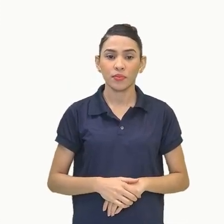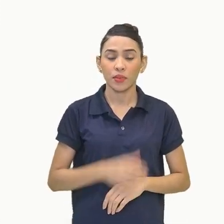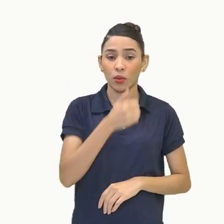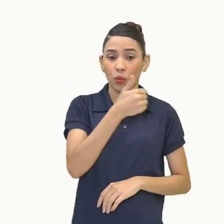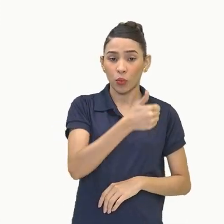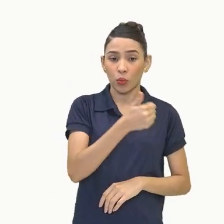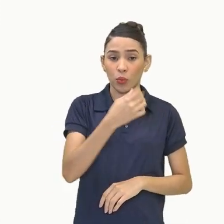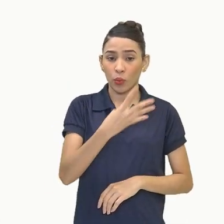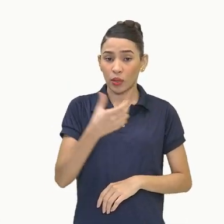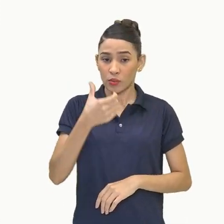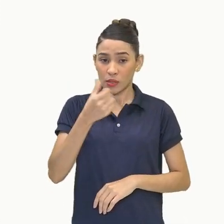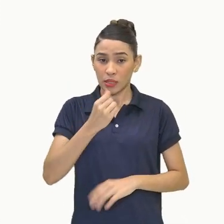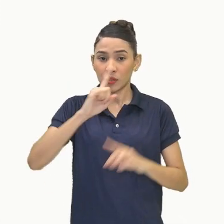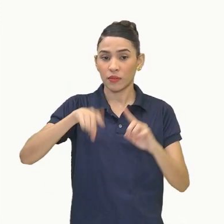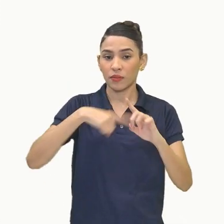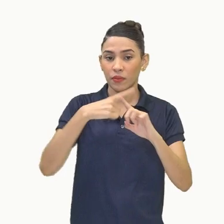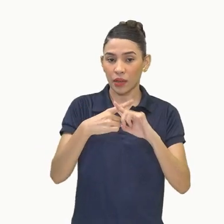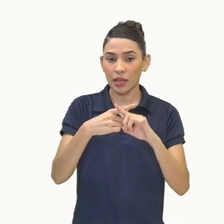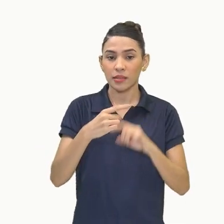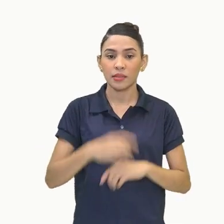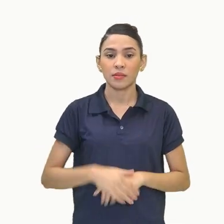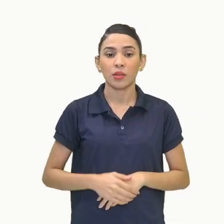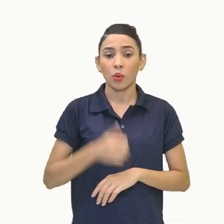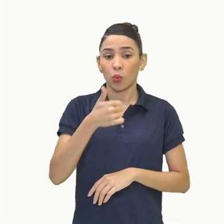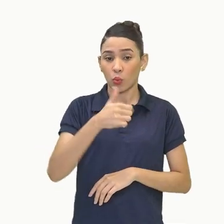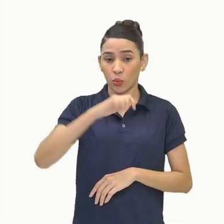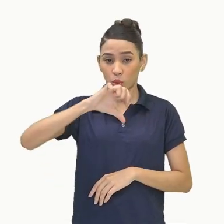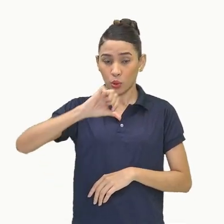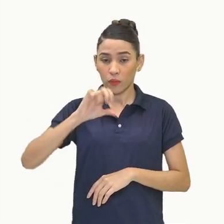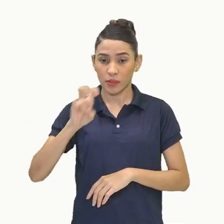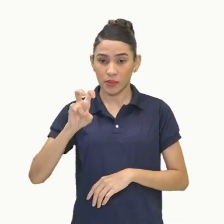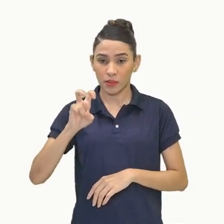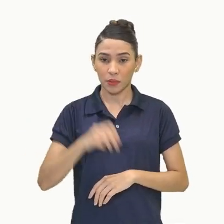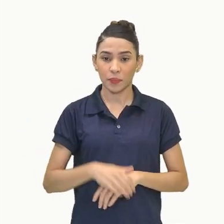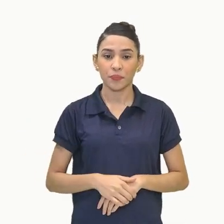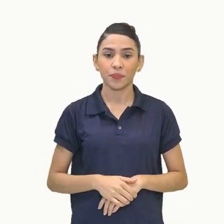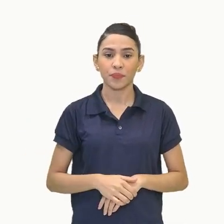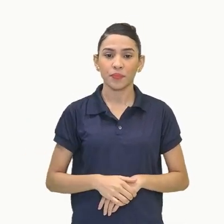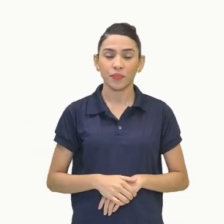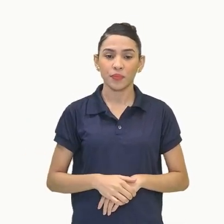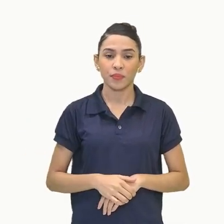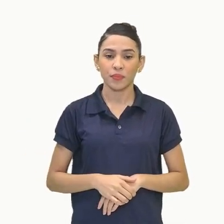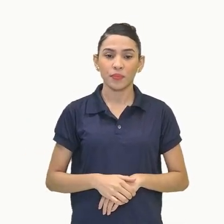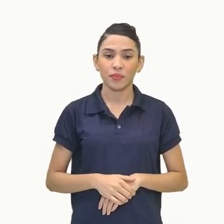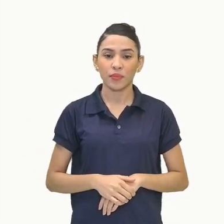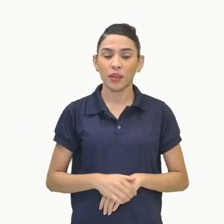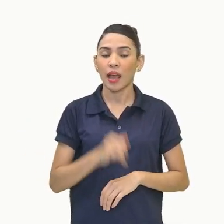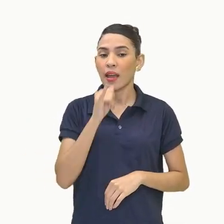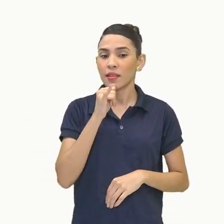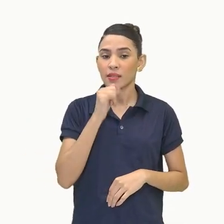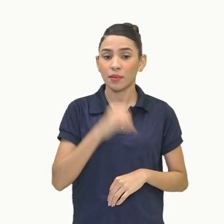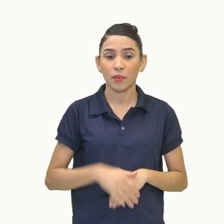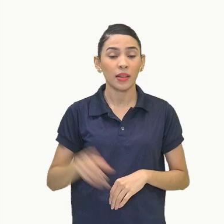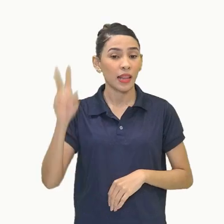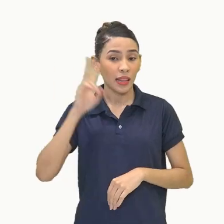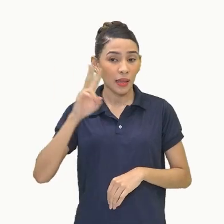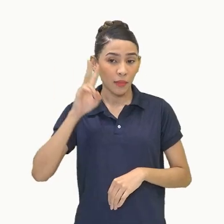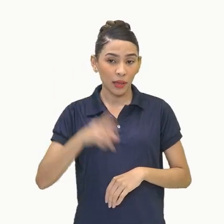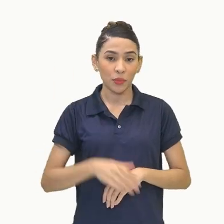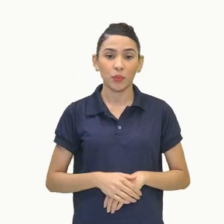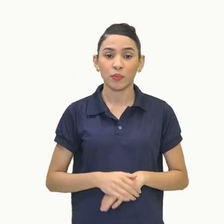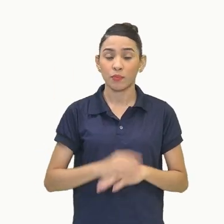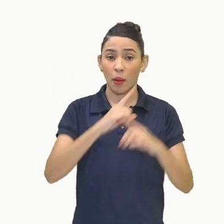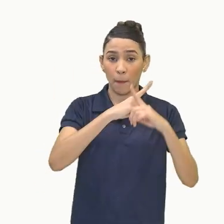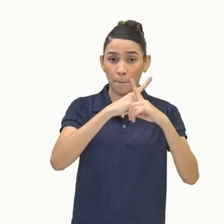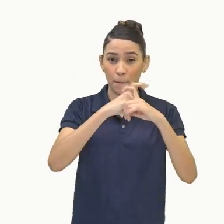146 vezes 195. Então, vou multiplicar. Lembrando que a multiplicação